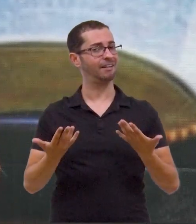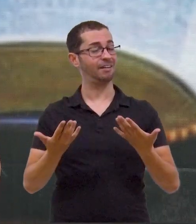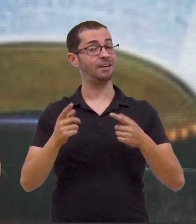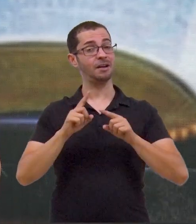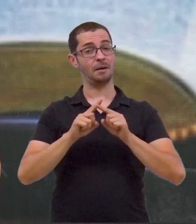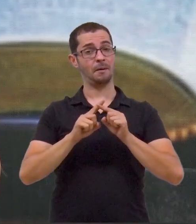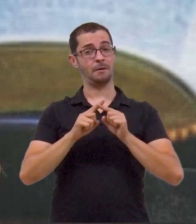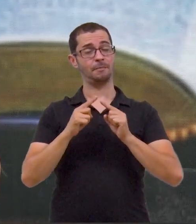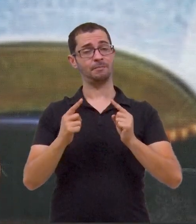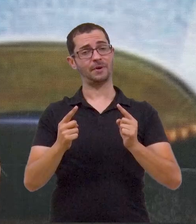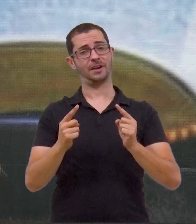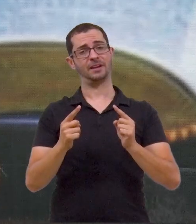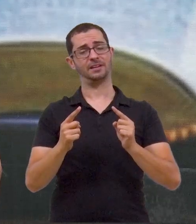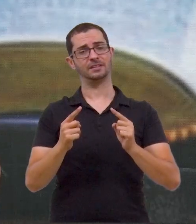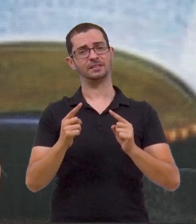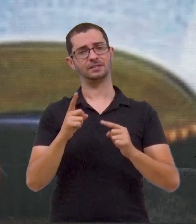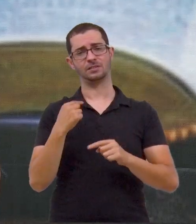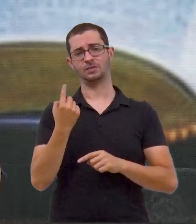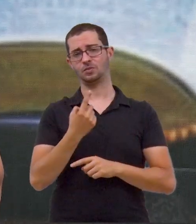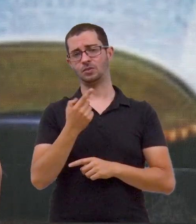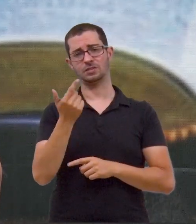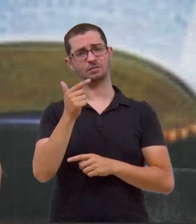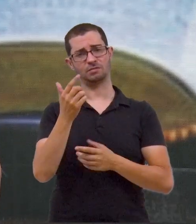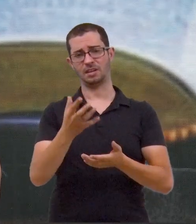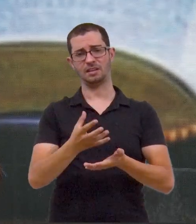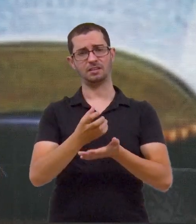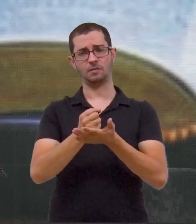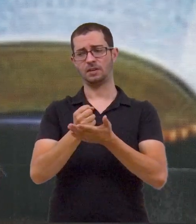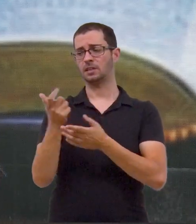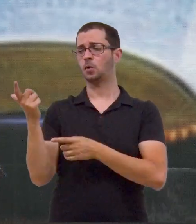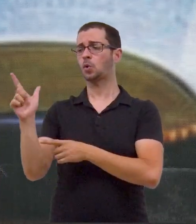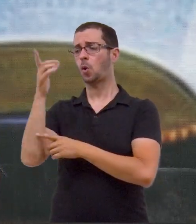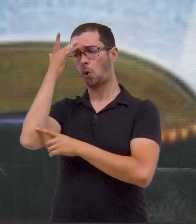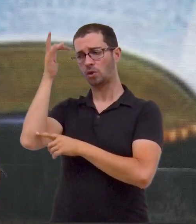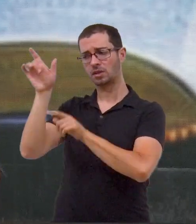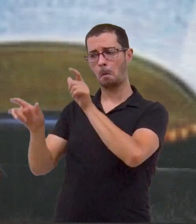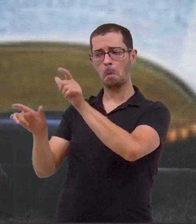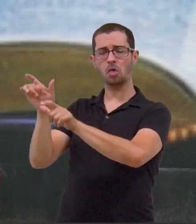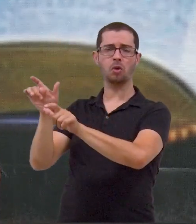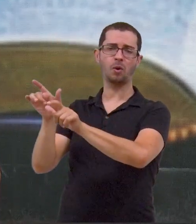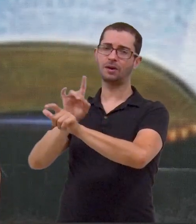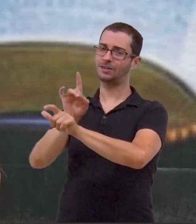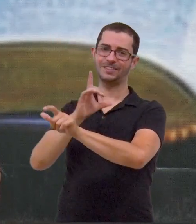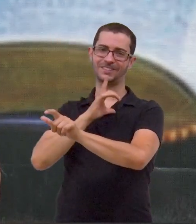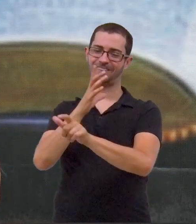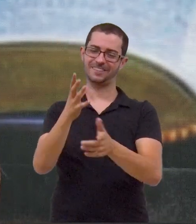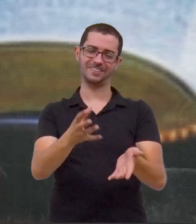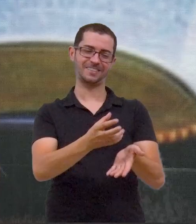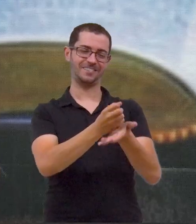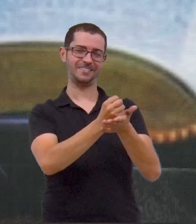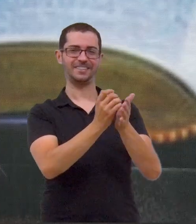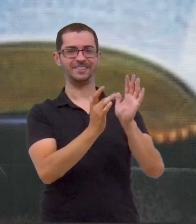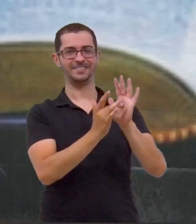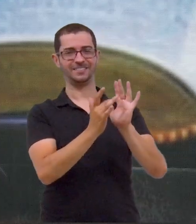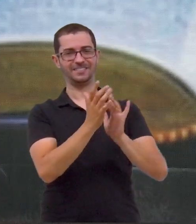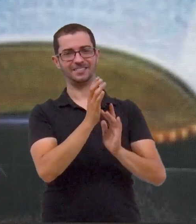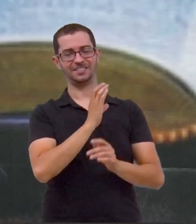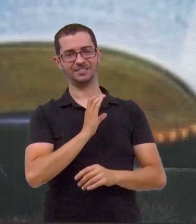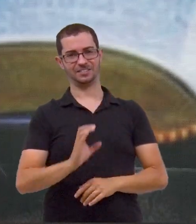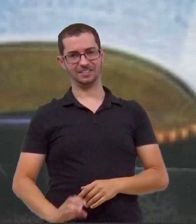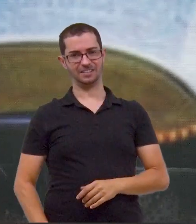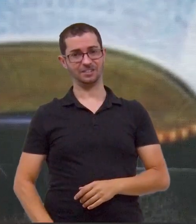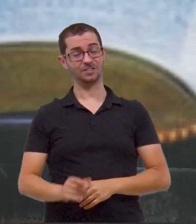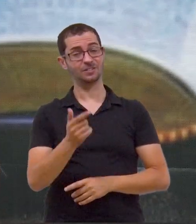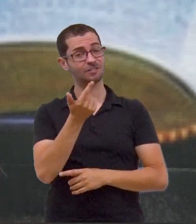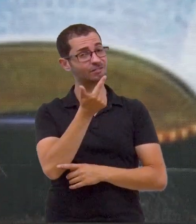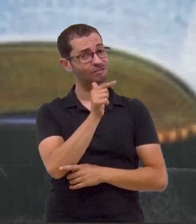querido, nós não temos salvação fora de Jesus Cristo. Como escaparemos nós? Não tem outro